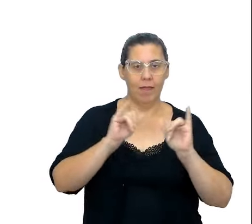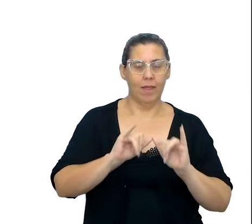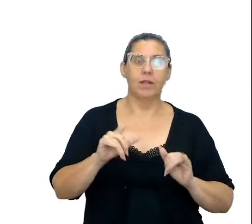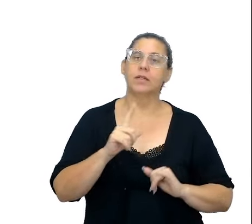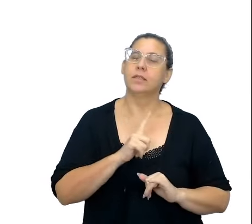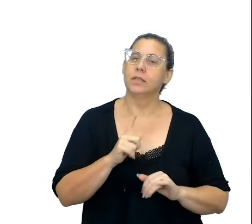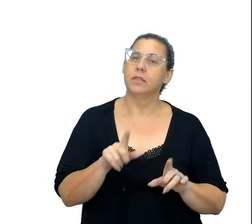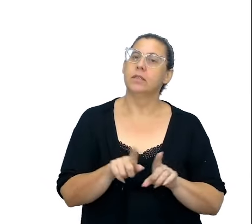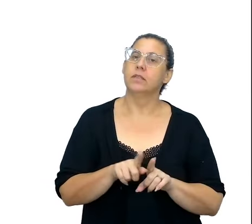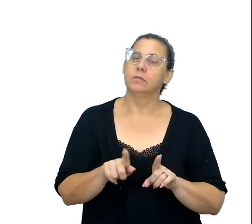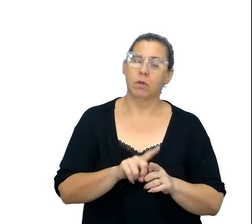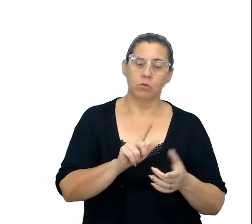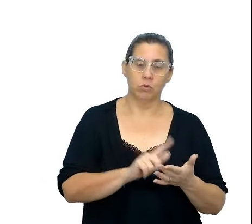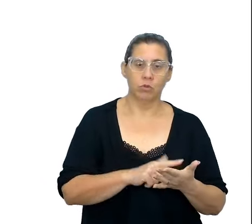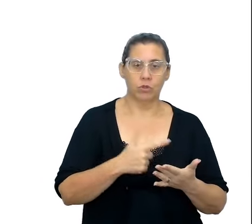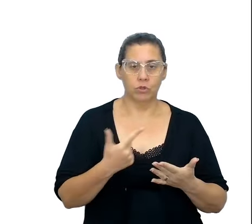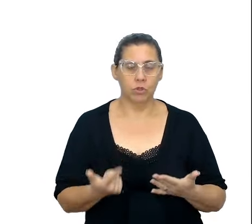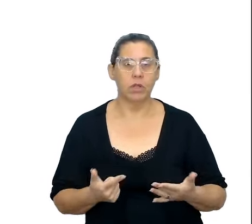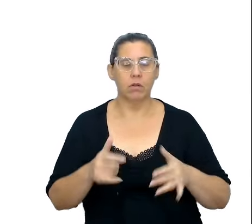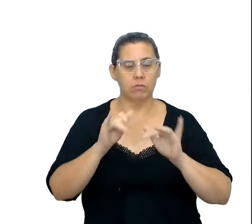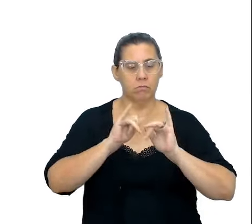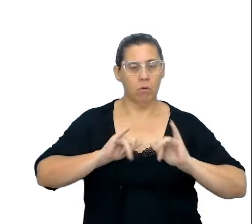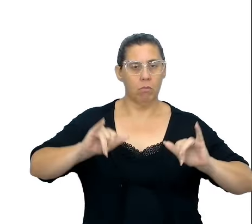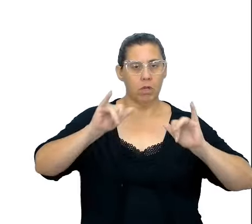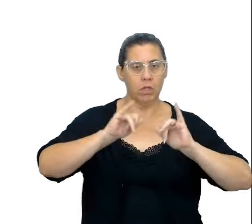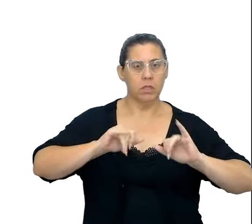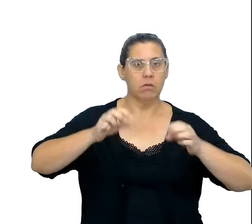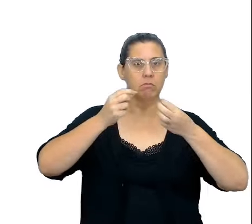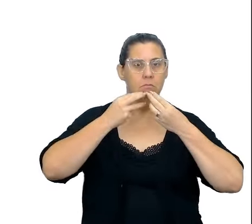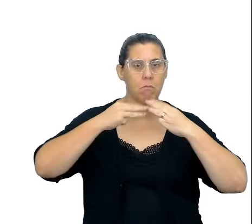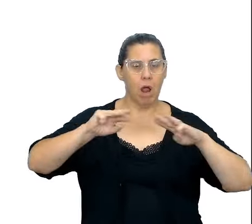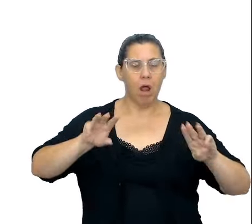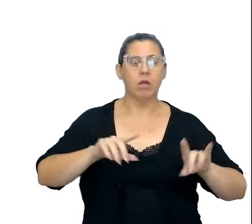campo jornalístico, o campo publicitário, que trabalha